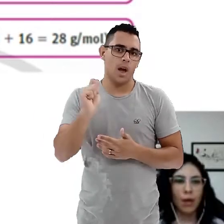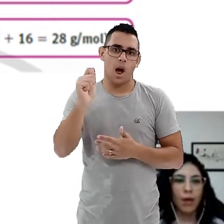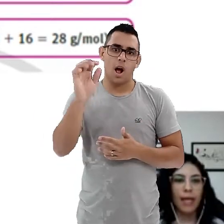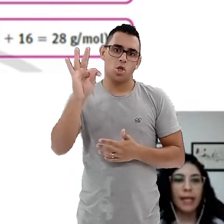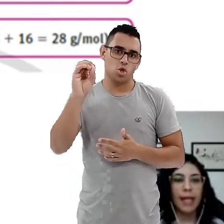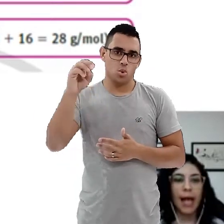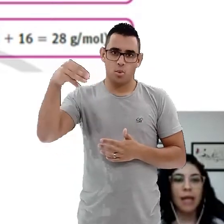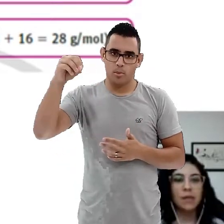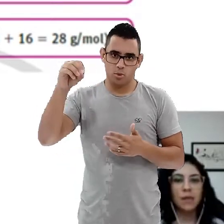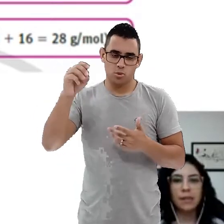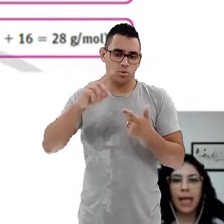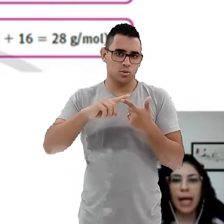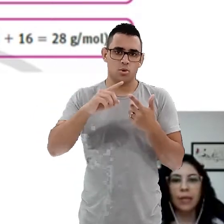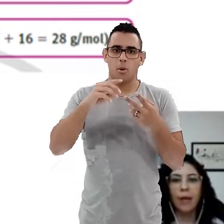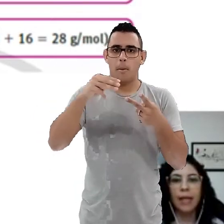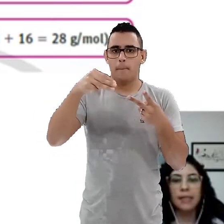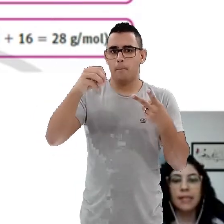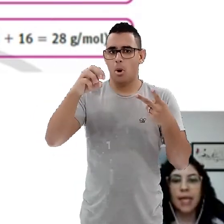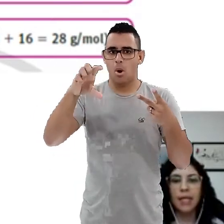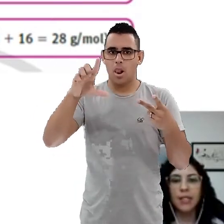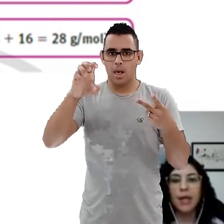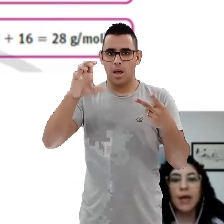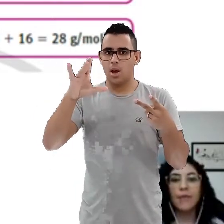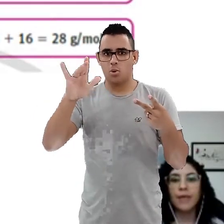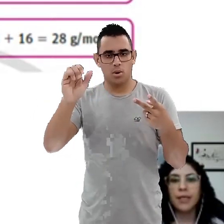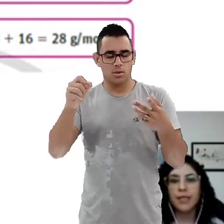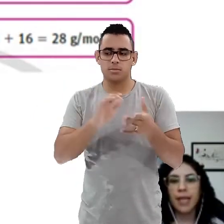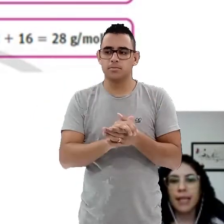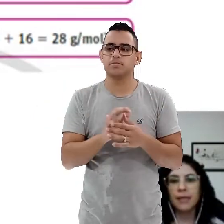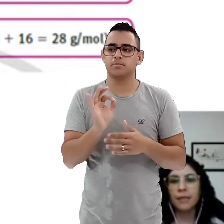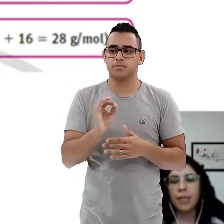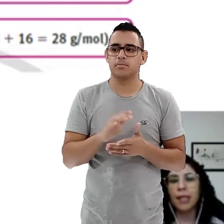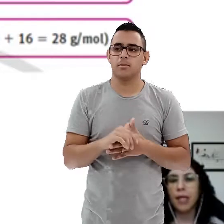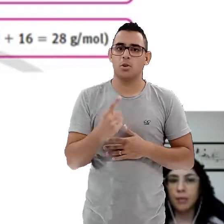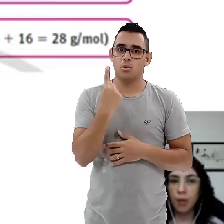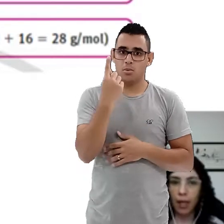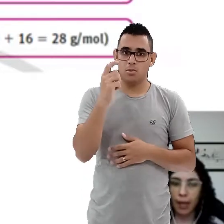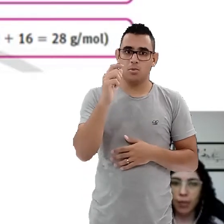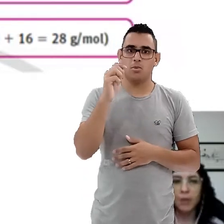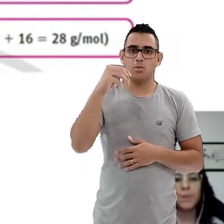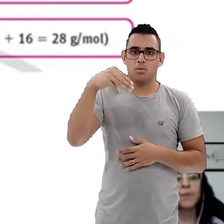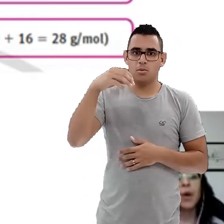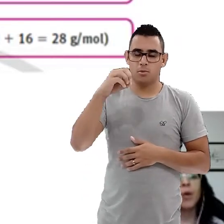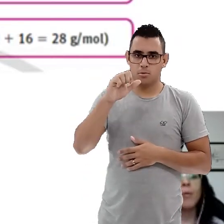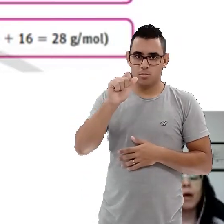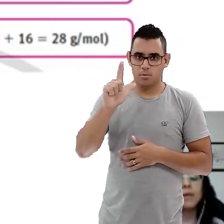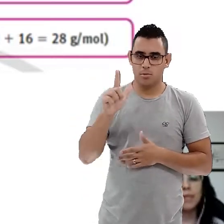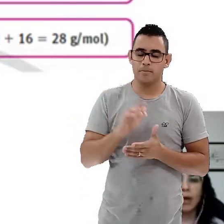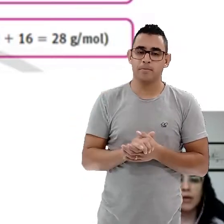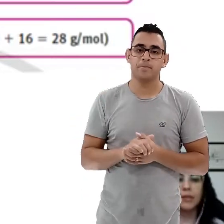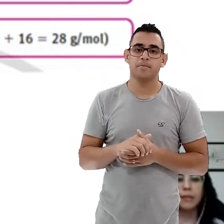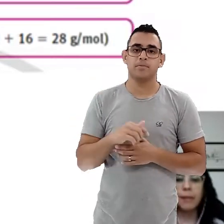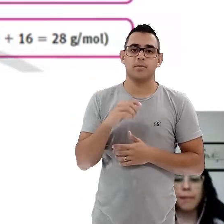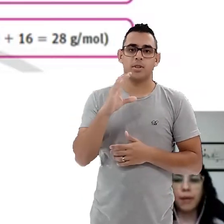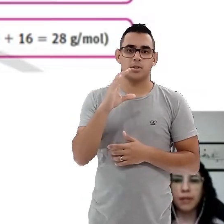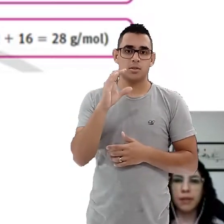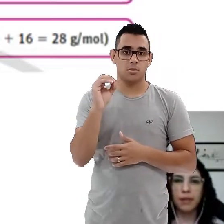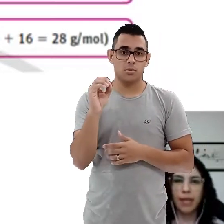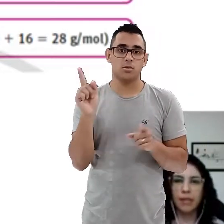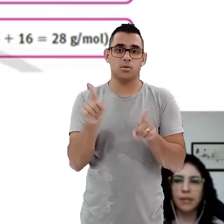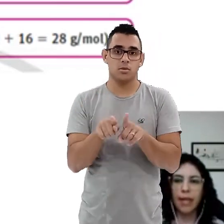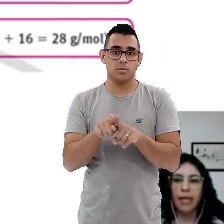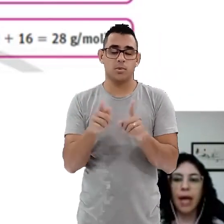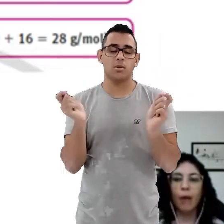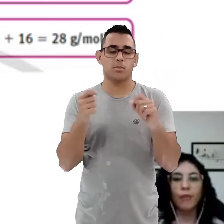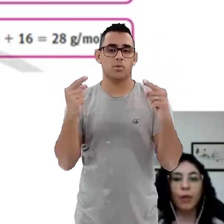de CO, ele está associado a 6 vezes 10 a 23 moléculas. Um mol de CO, a gente também pode